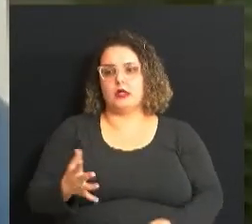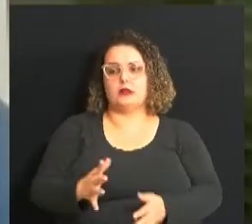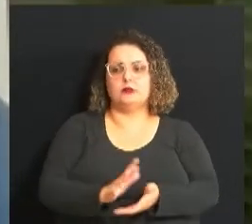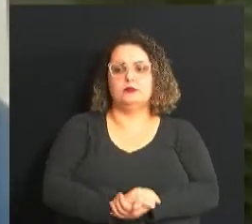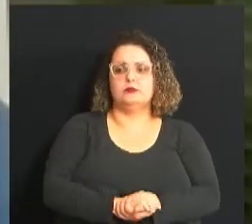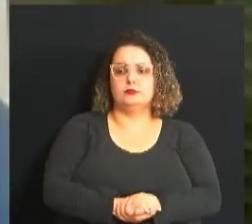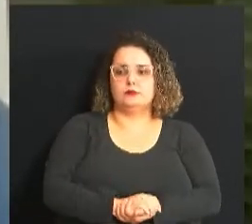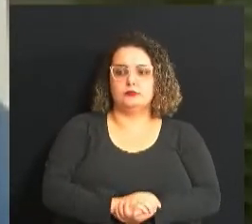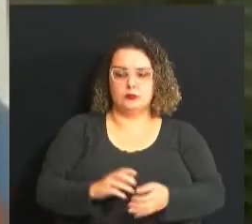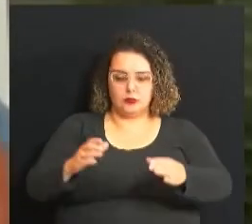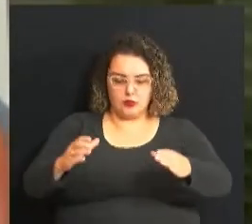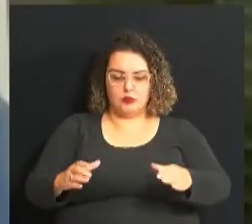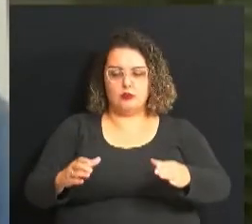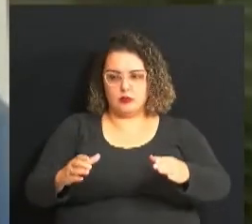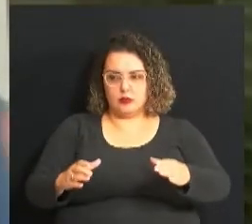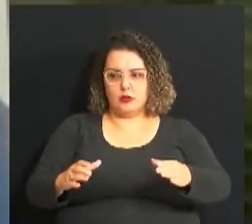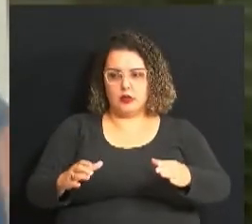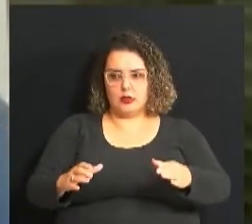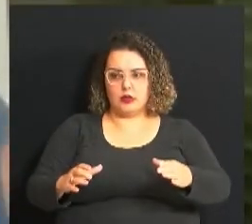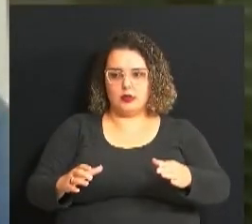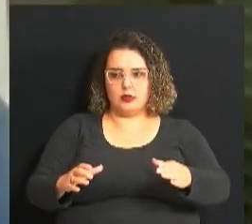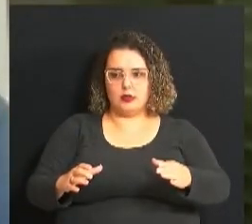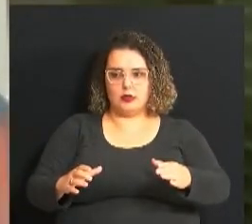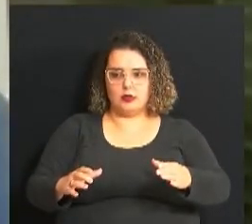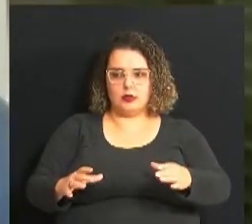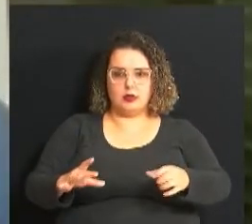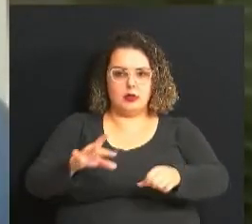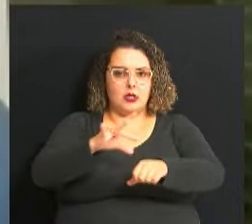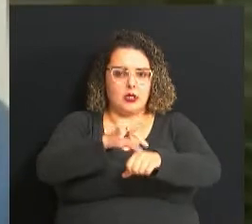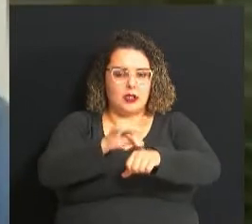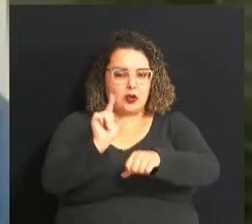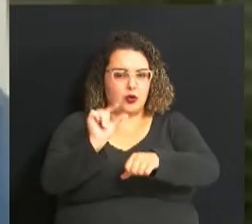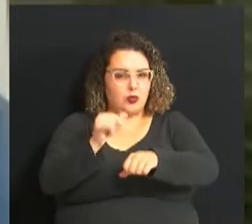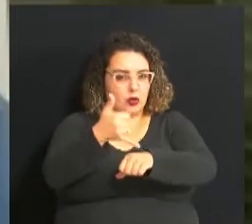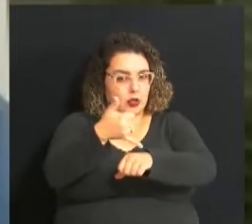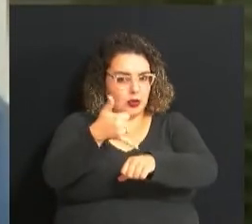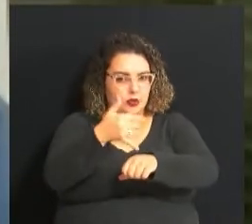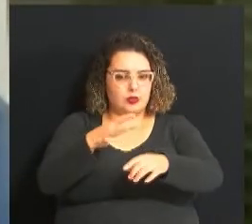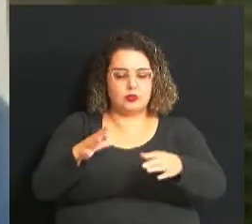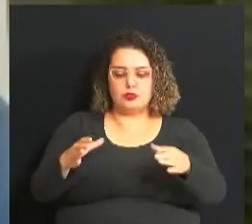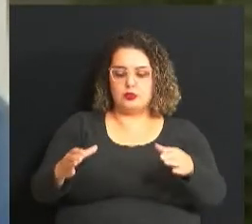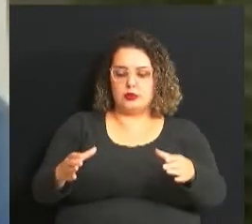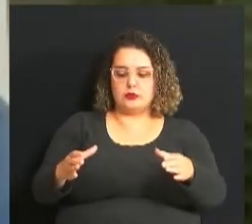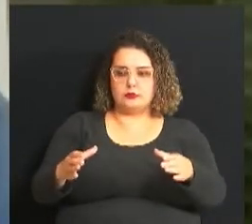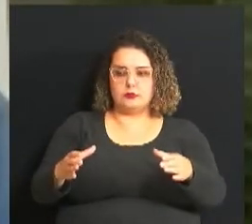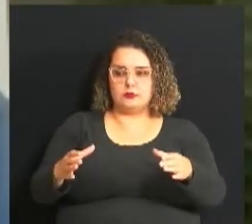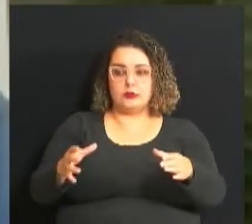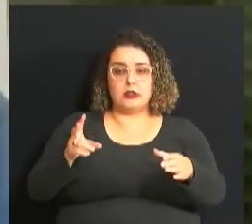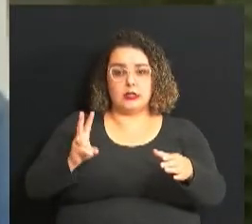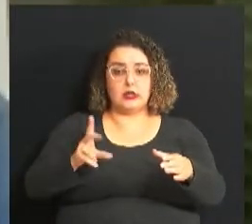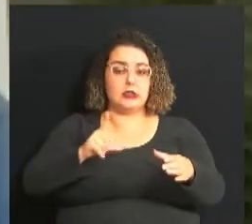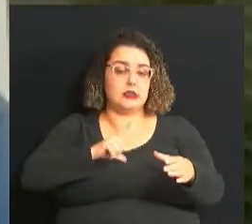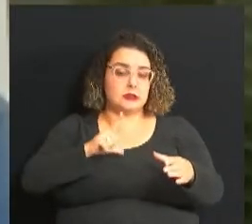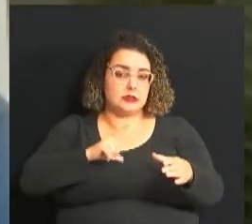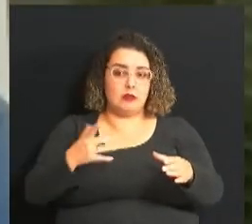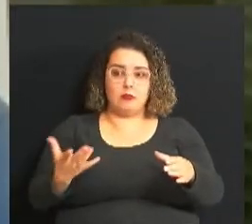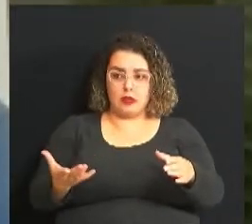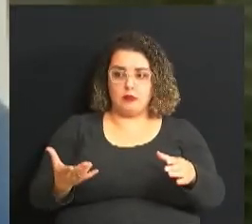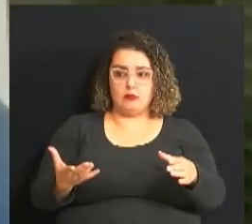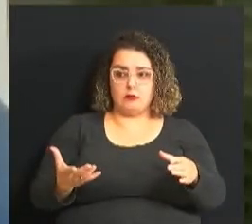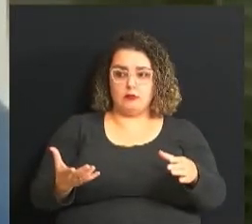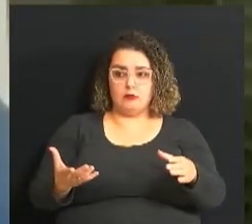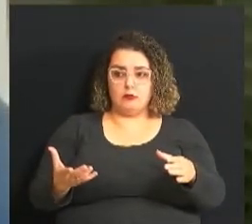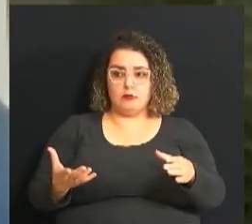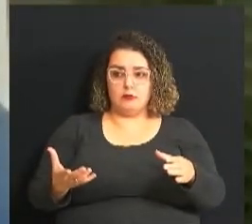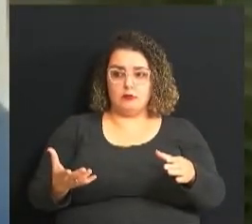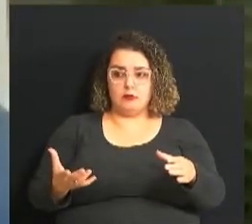no prato, ele tenha não carne muito gordurosa, que ele tenha sempre uma